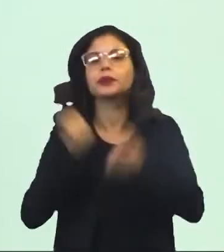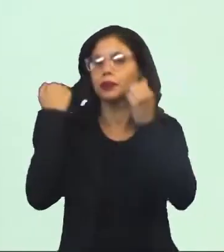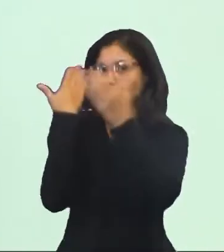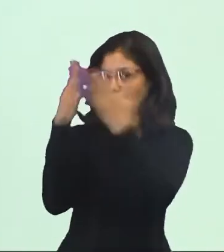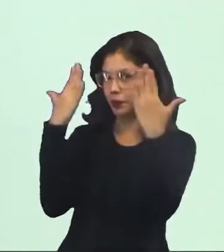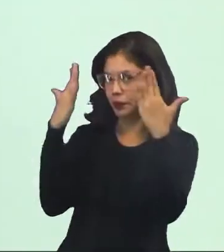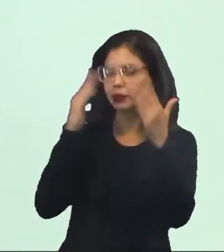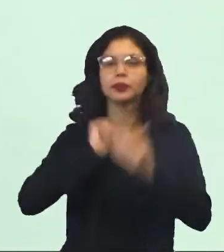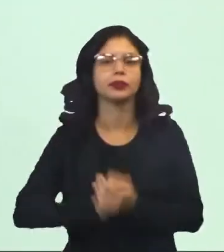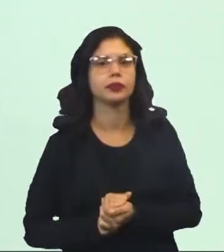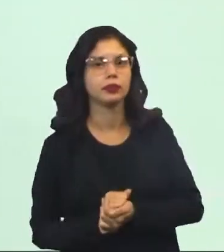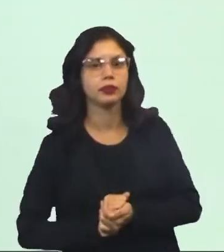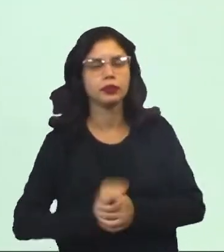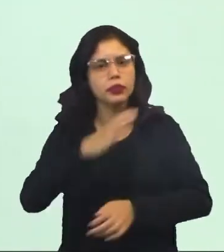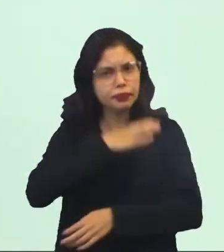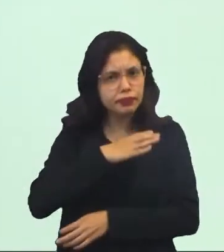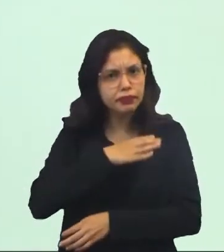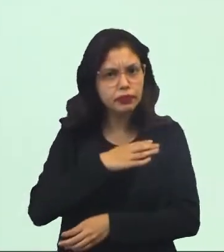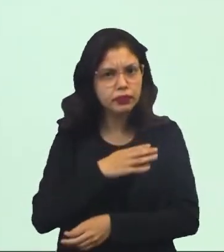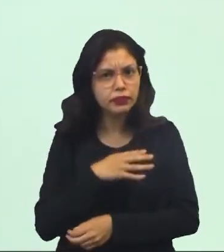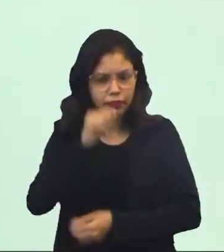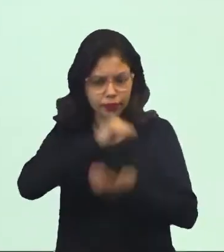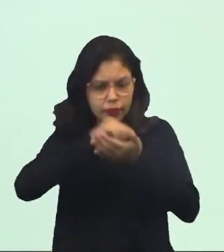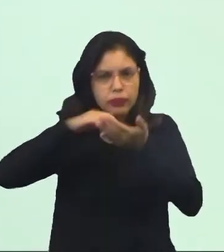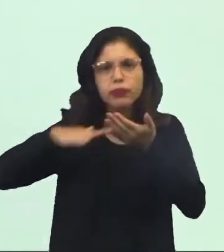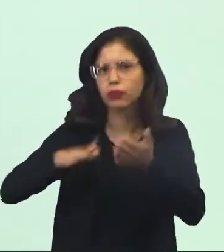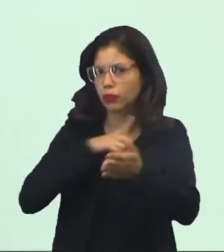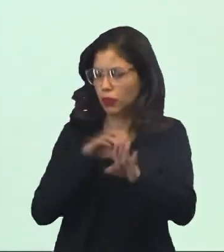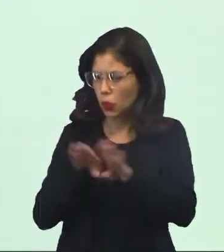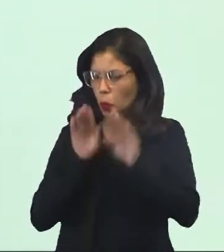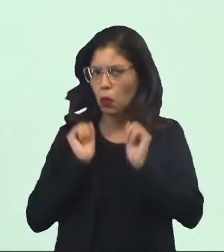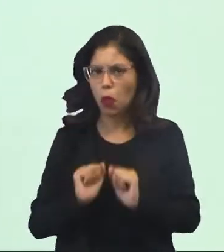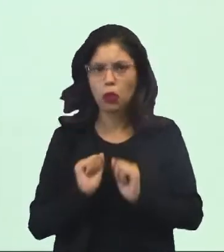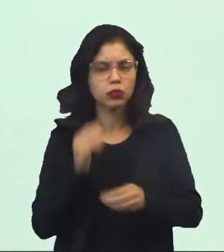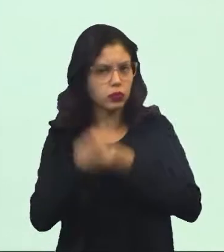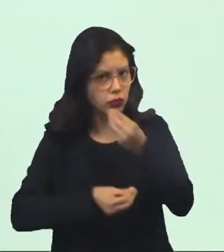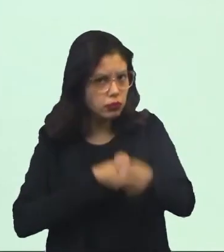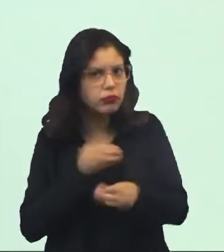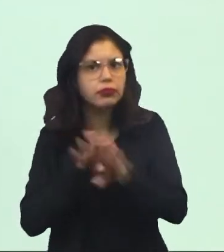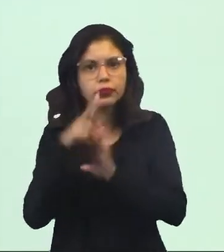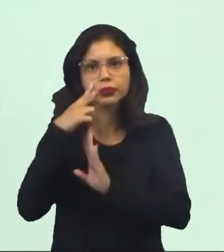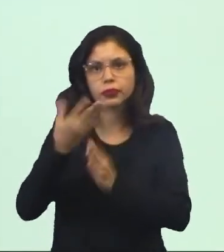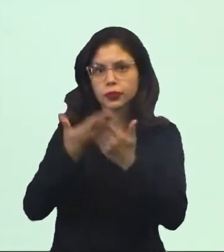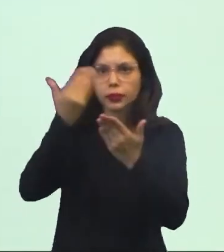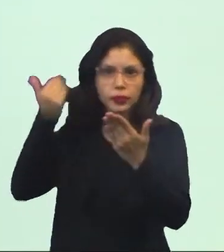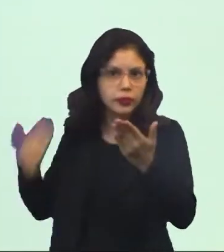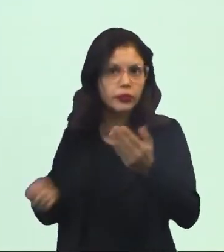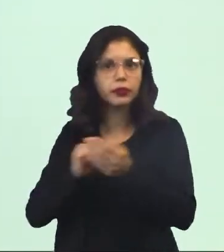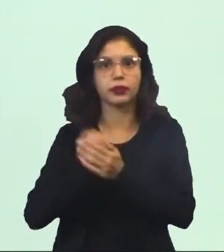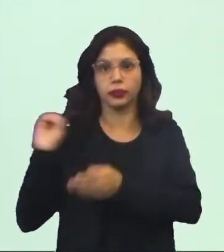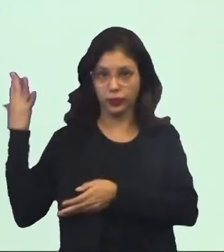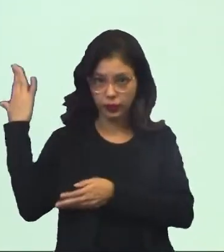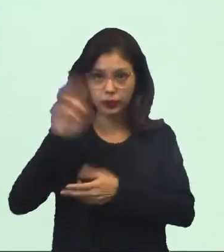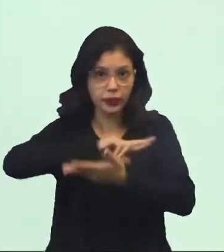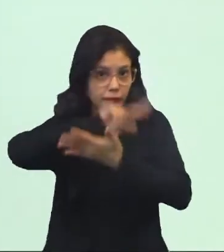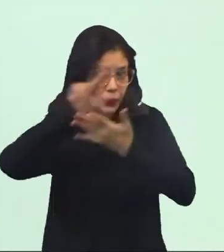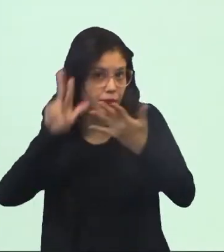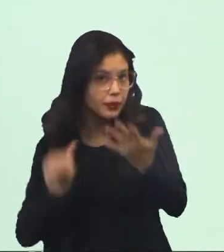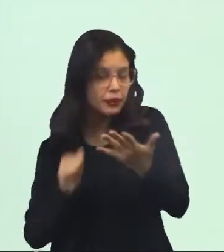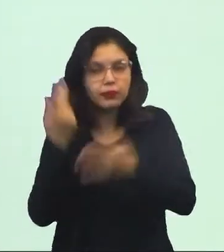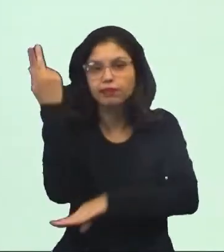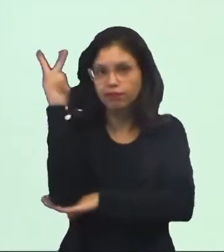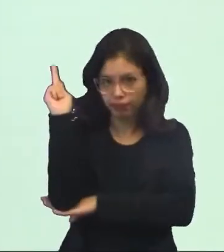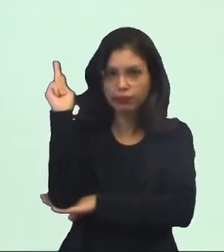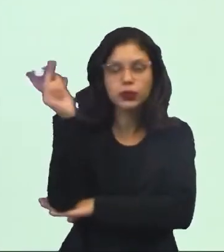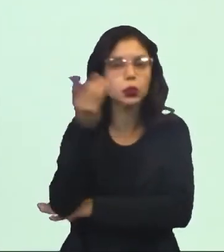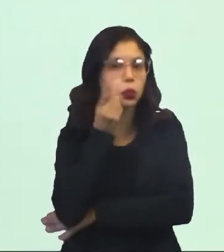Parabéns! E na cidade? As atividades, elas podem, como nós vimos na aula passada, ocorrer em vários